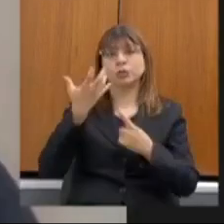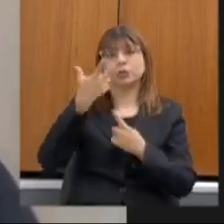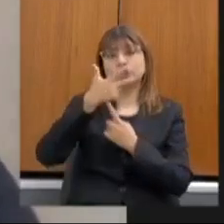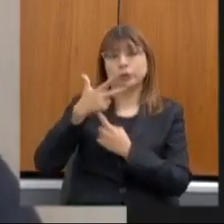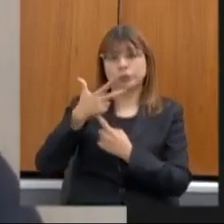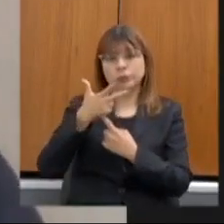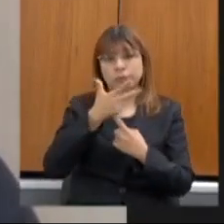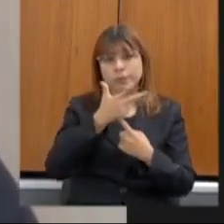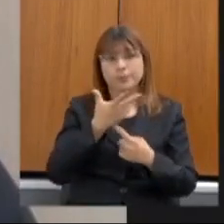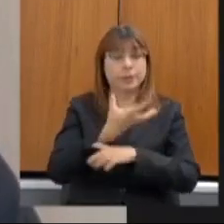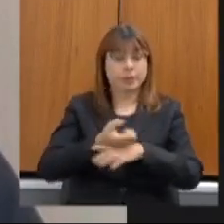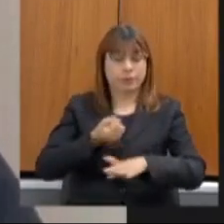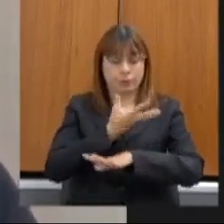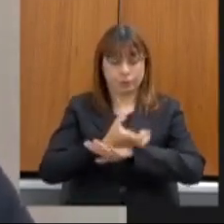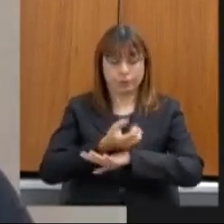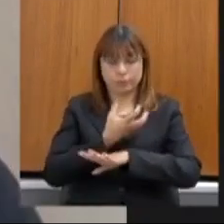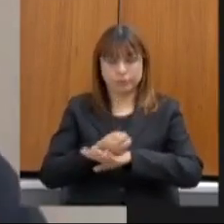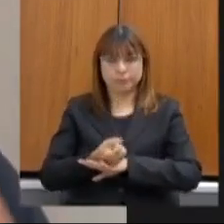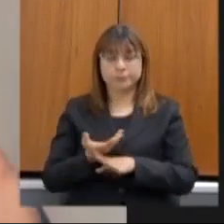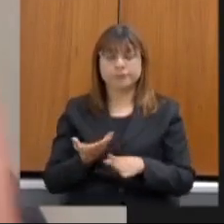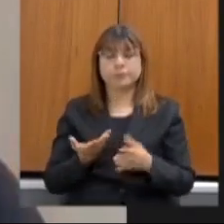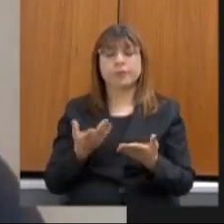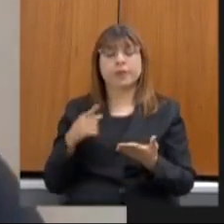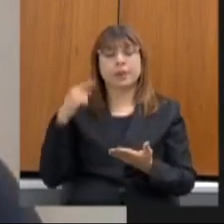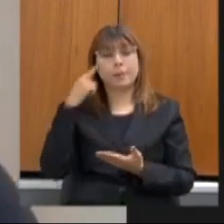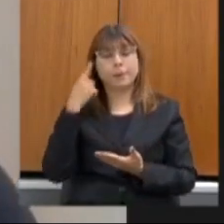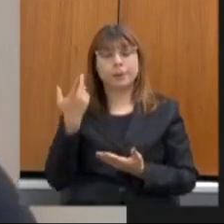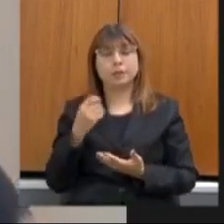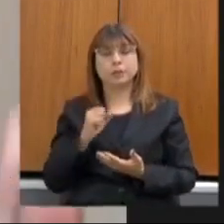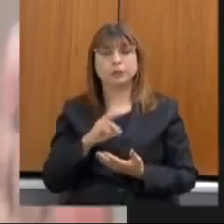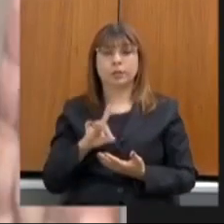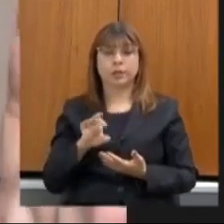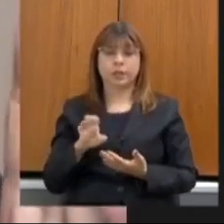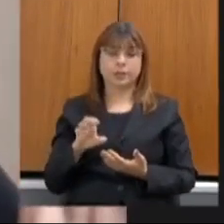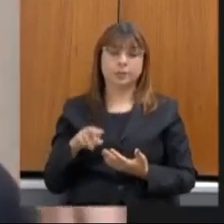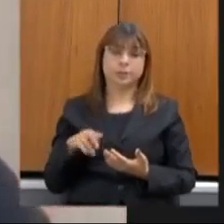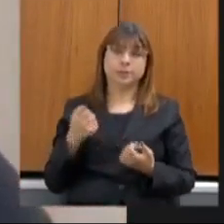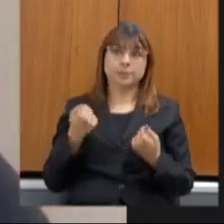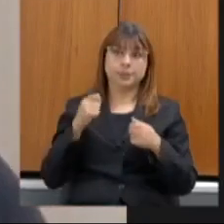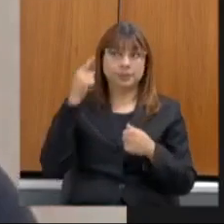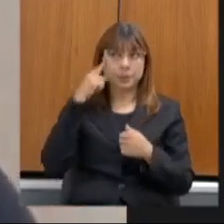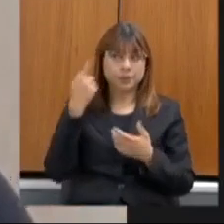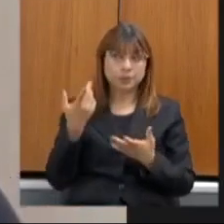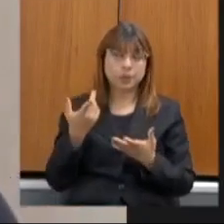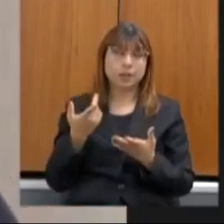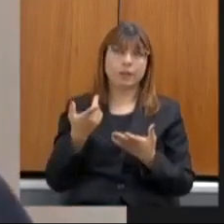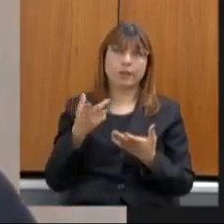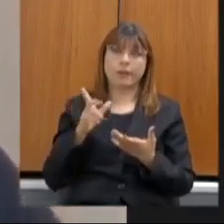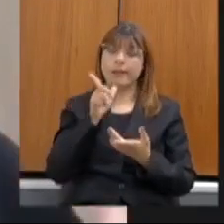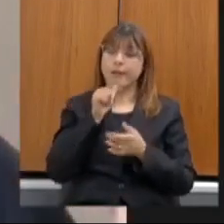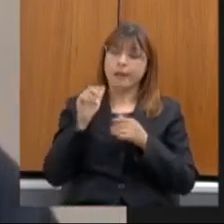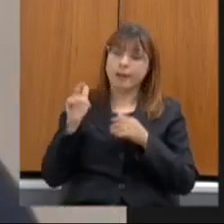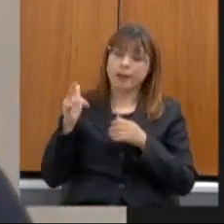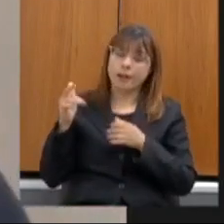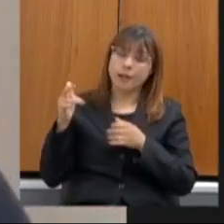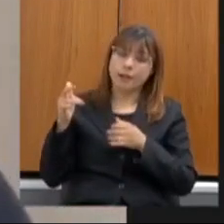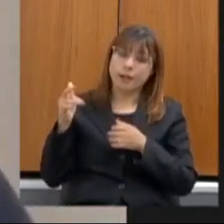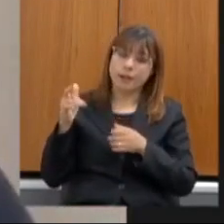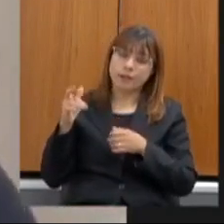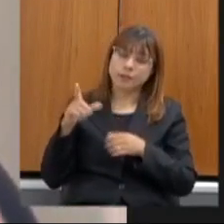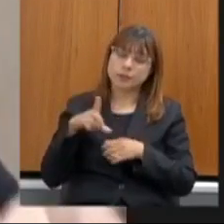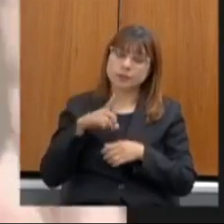entenderem de que não há mais espaço para energia hidrelétrica os grandes reservatórios